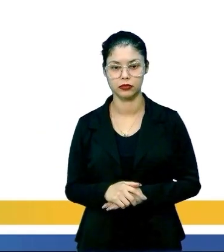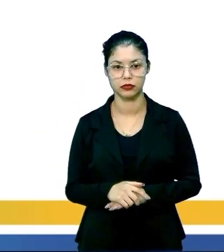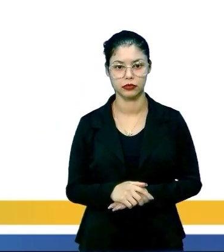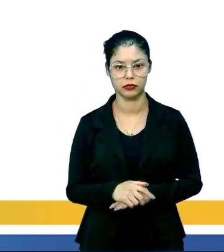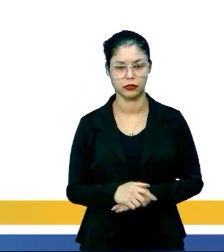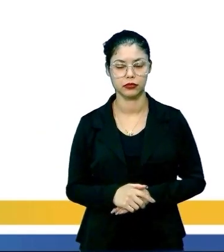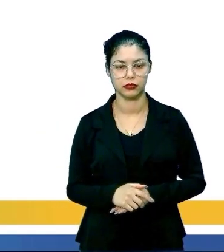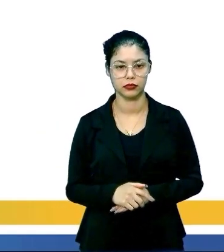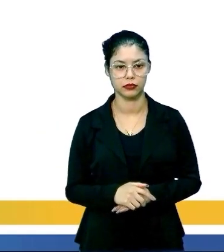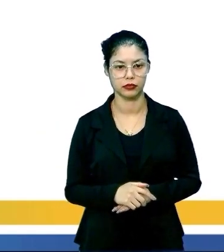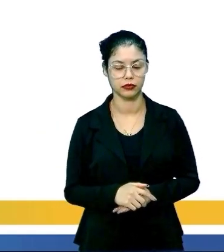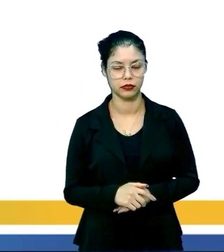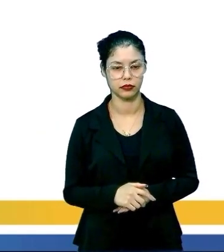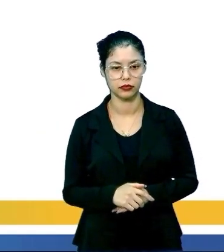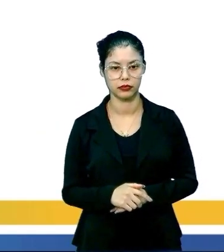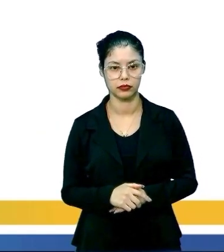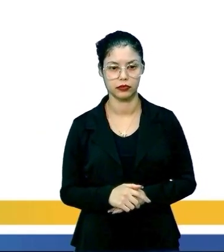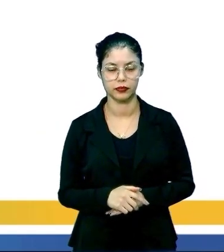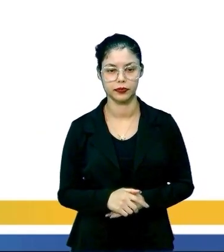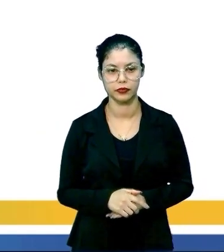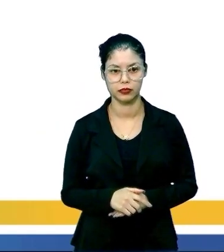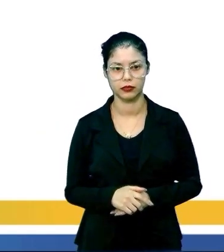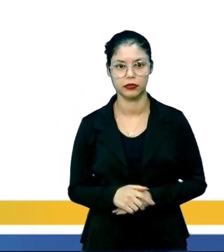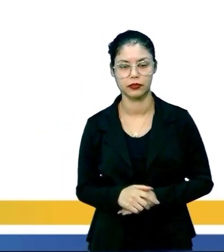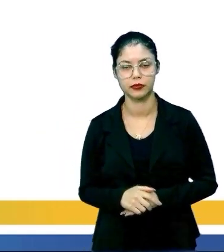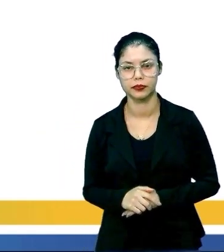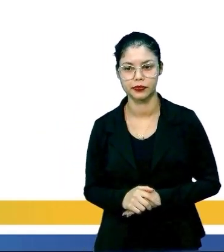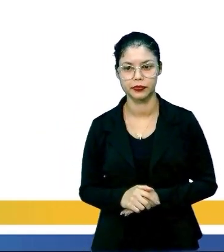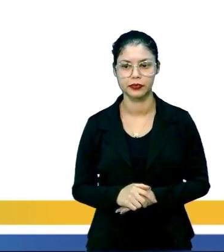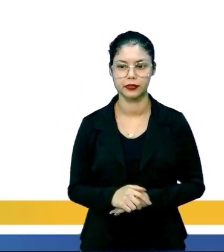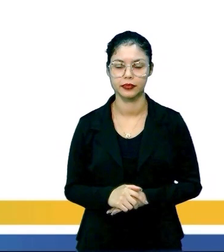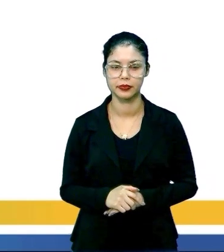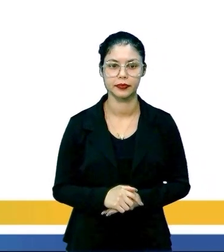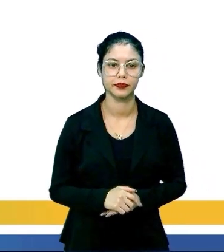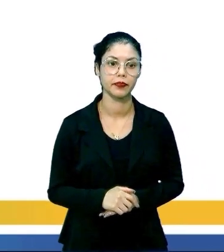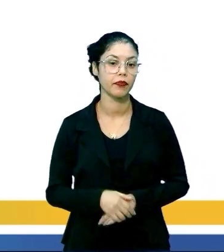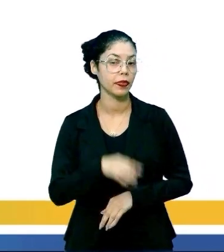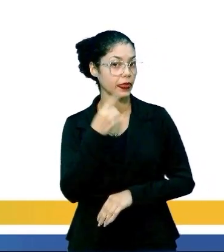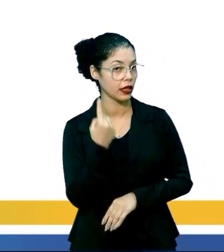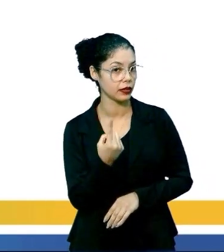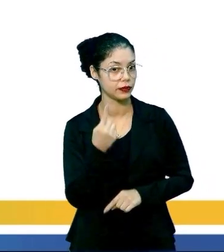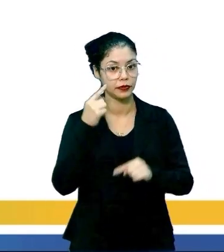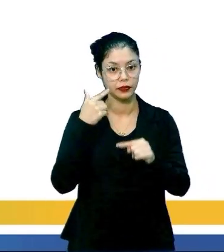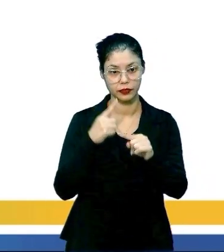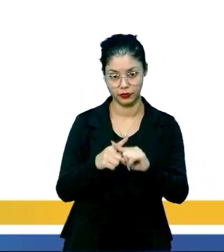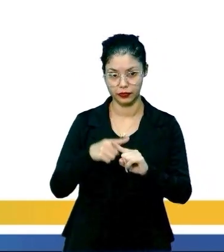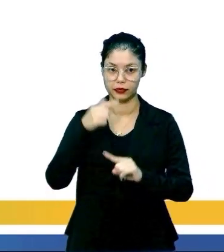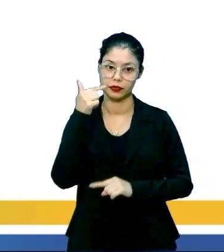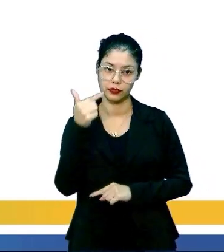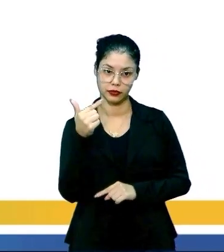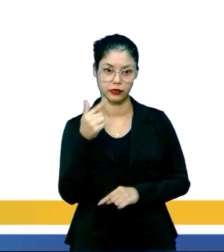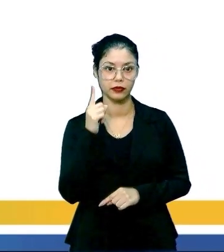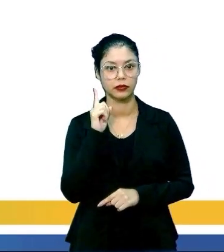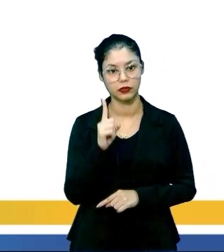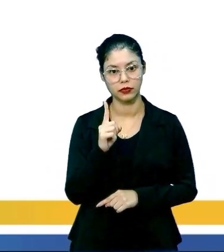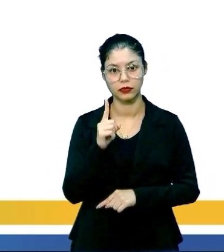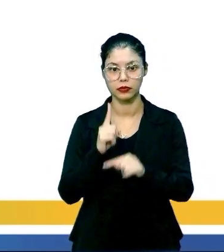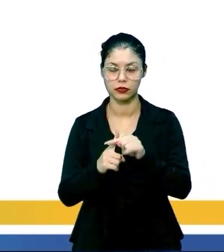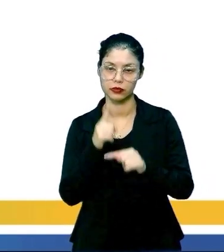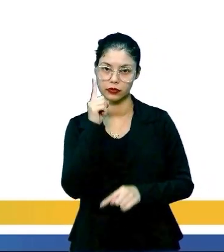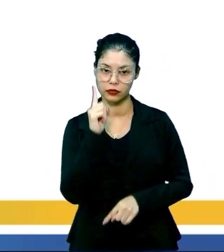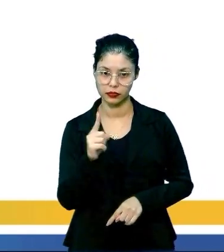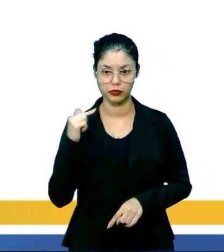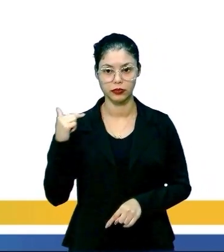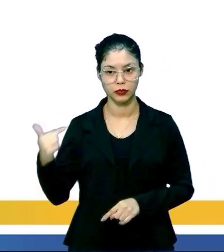1, o resultado é igual a 1. Então meu f de 0 é igual a 1. O f de 1, o resultado lá vai